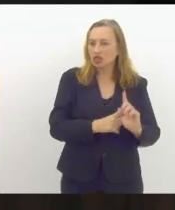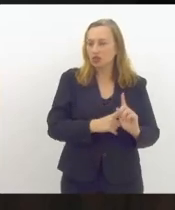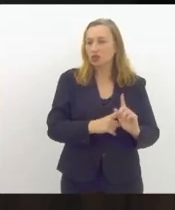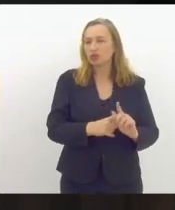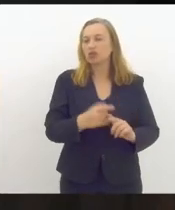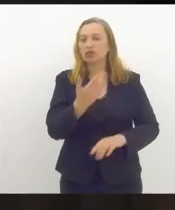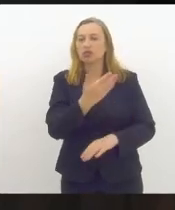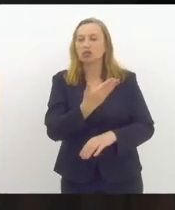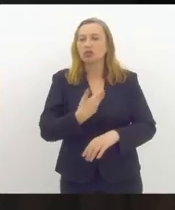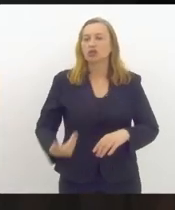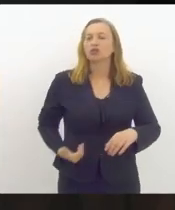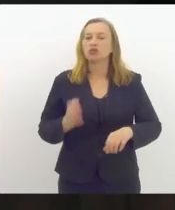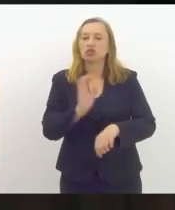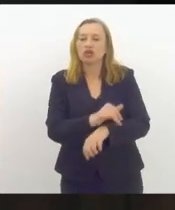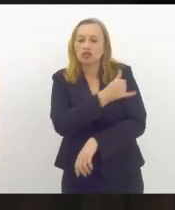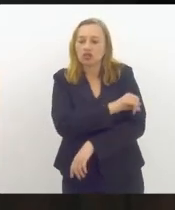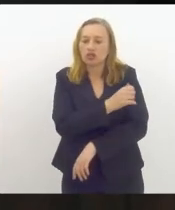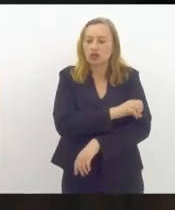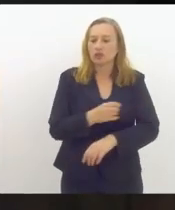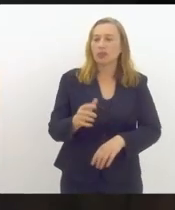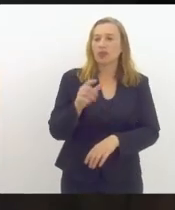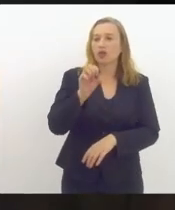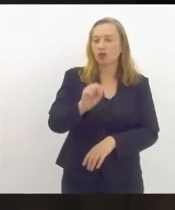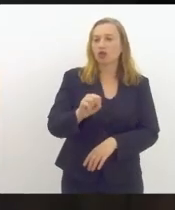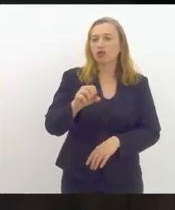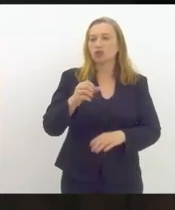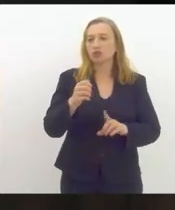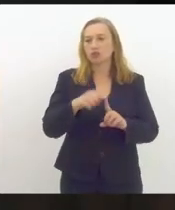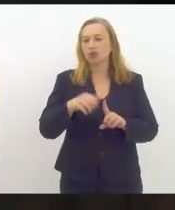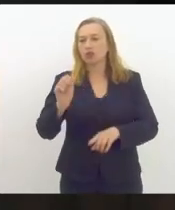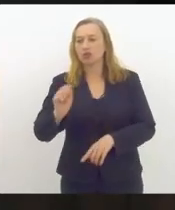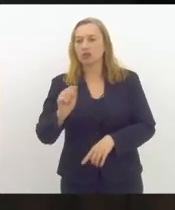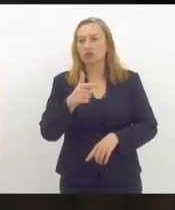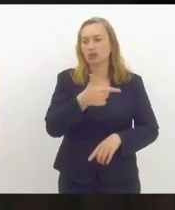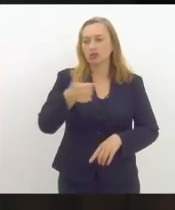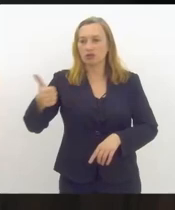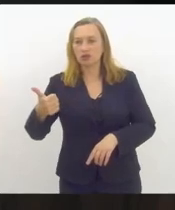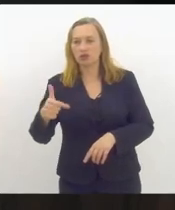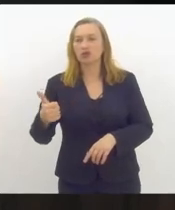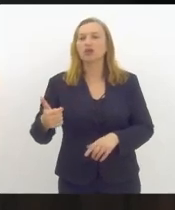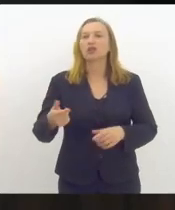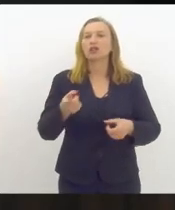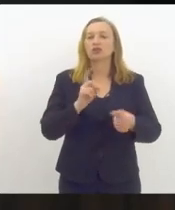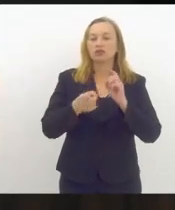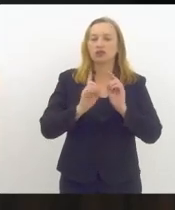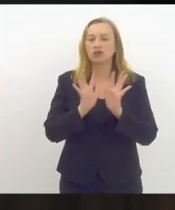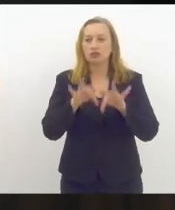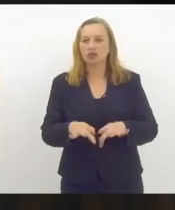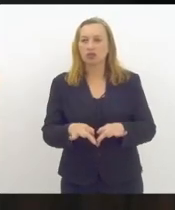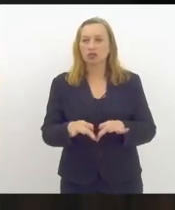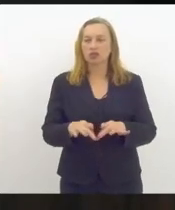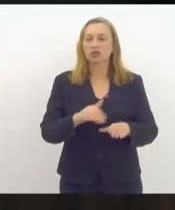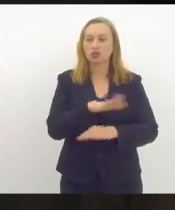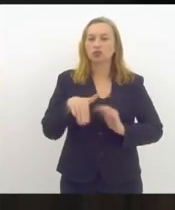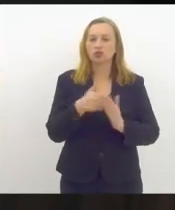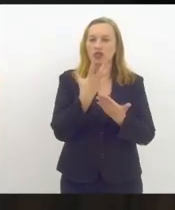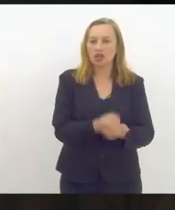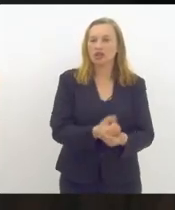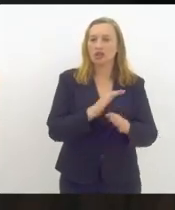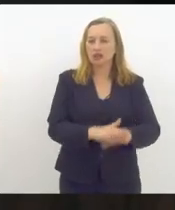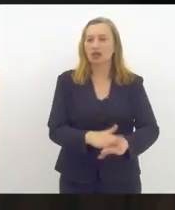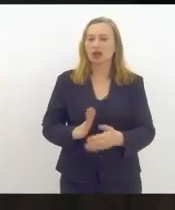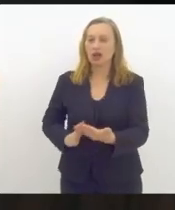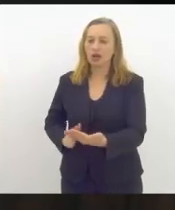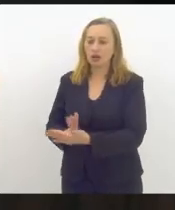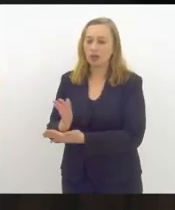pública do Estado do Rio de Janeiro prazo final 88 de 2022 em discussão na Avenida quer discutir encerrada a discussão e votação se eu tiver aprovam permaneçam